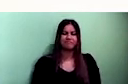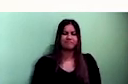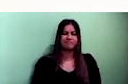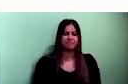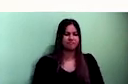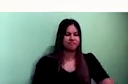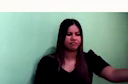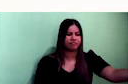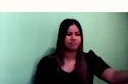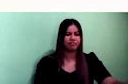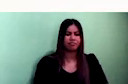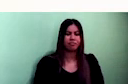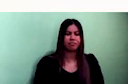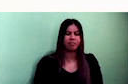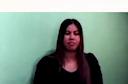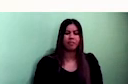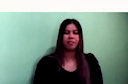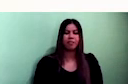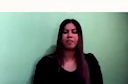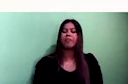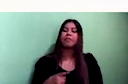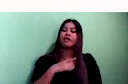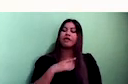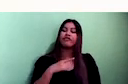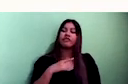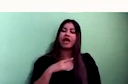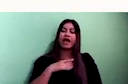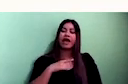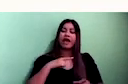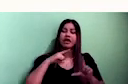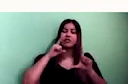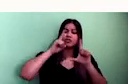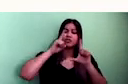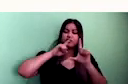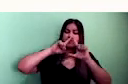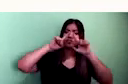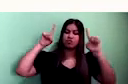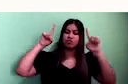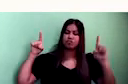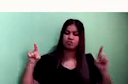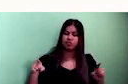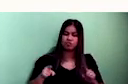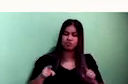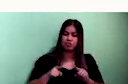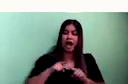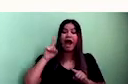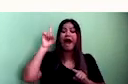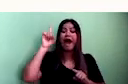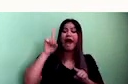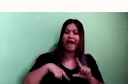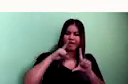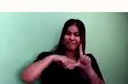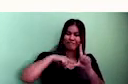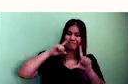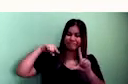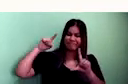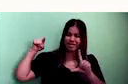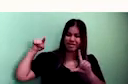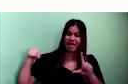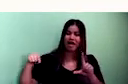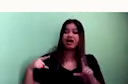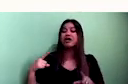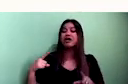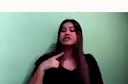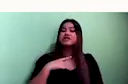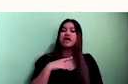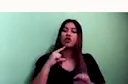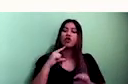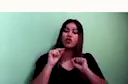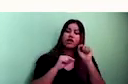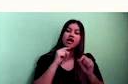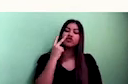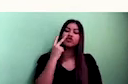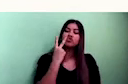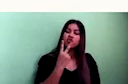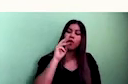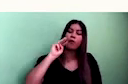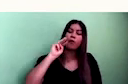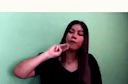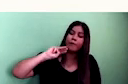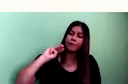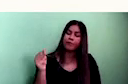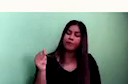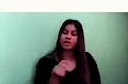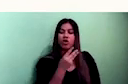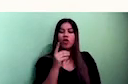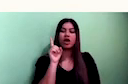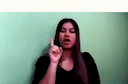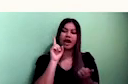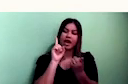um gráfico de pizza, né, onde mostra a importância disso. Então, a gente teve já 2 milhões de atendimentos nessas